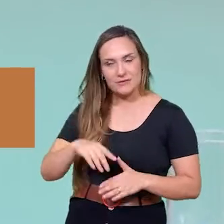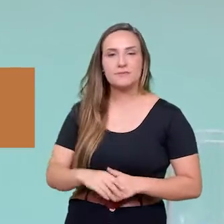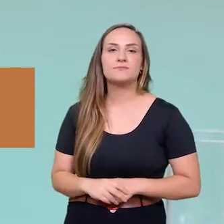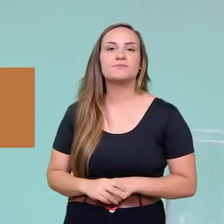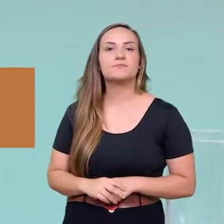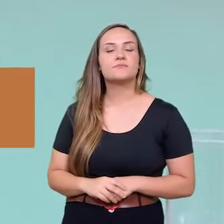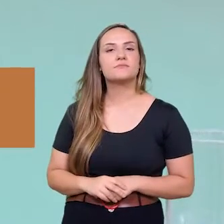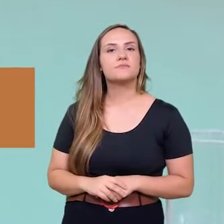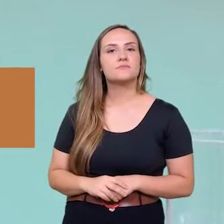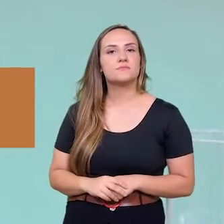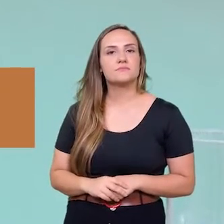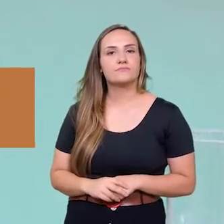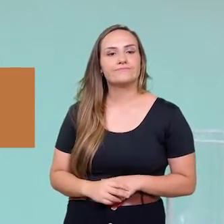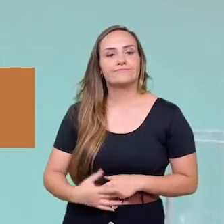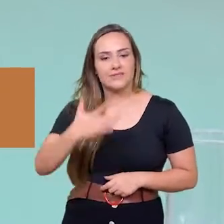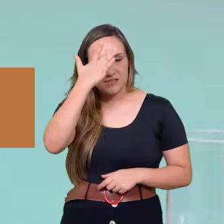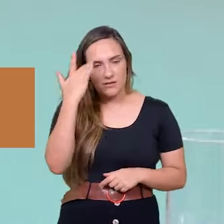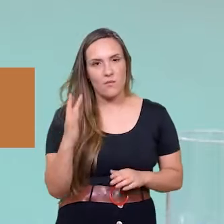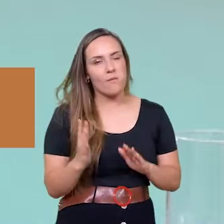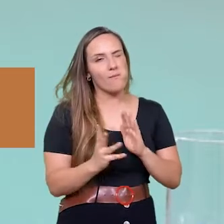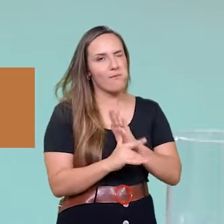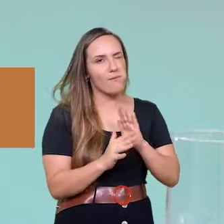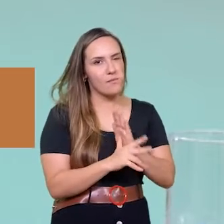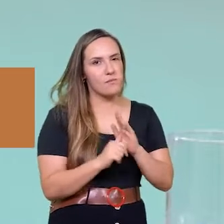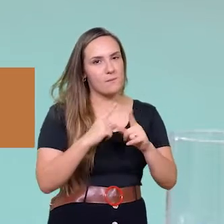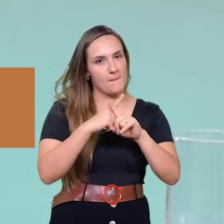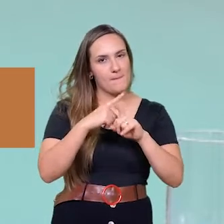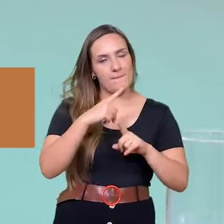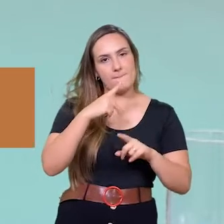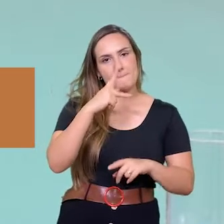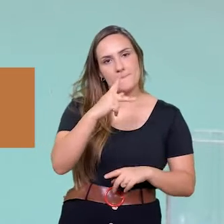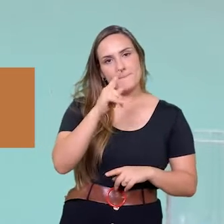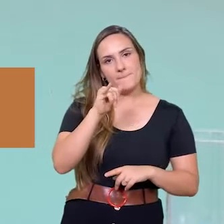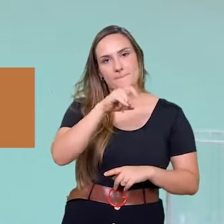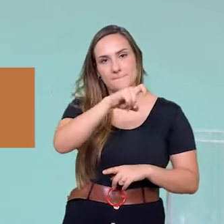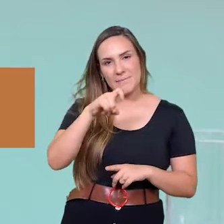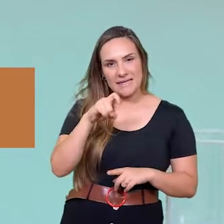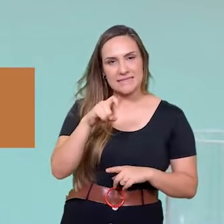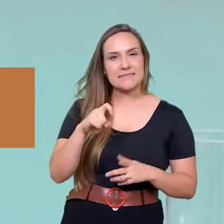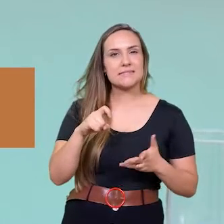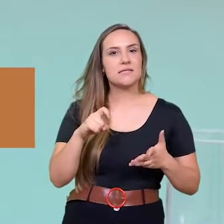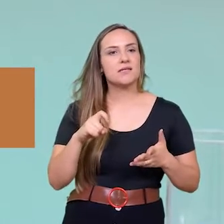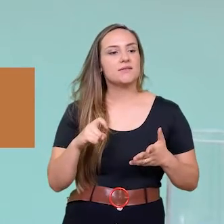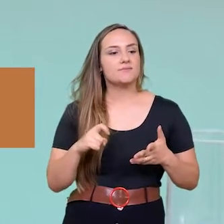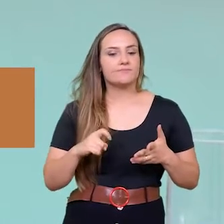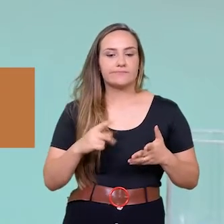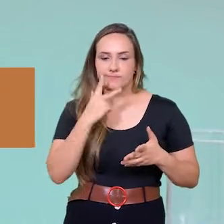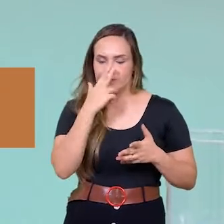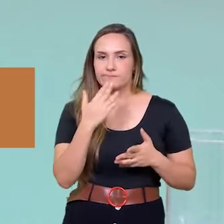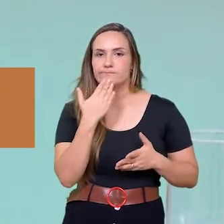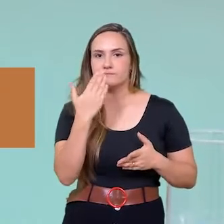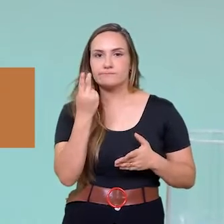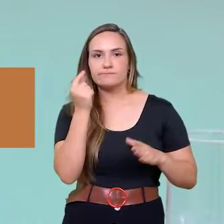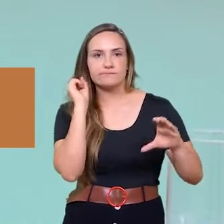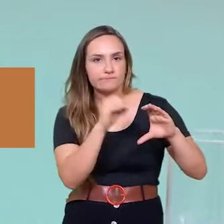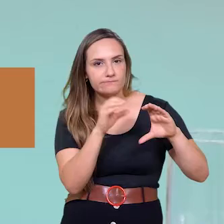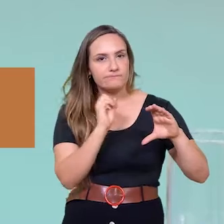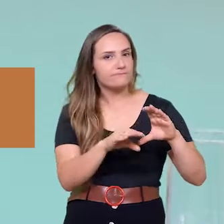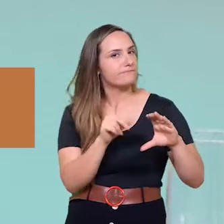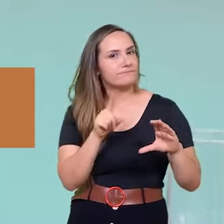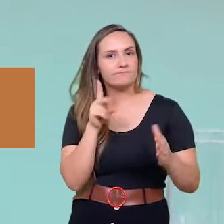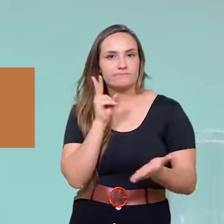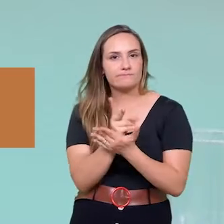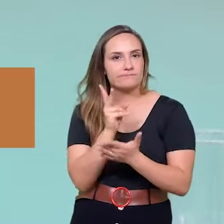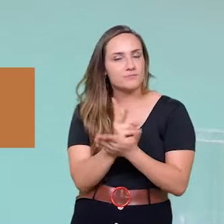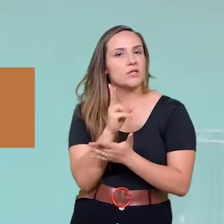cuidados. Geralmente, os golpistas de Pix induzem a vítima a fornecer informações sigilosas ou depositar quantias.